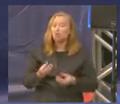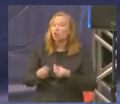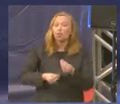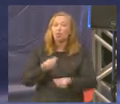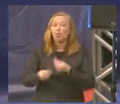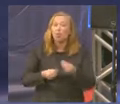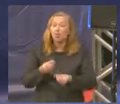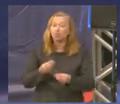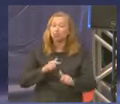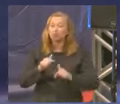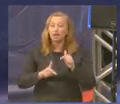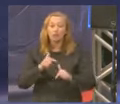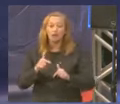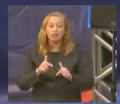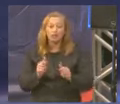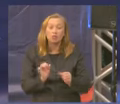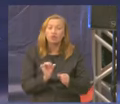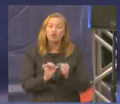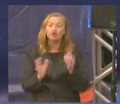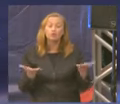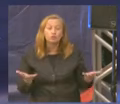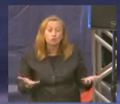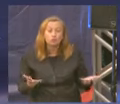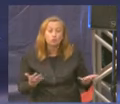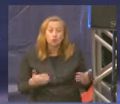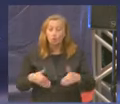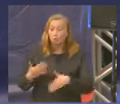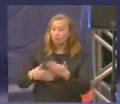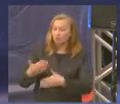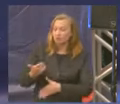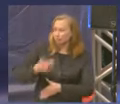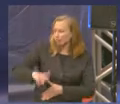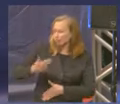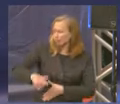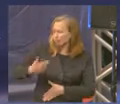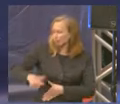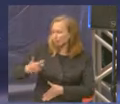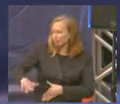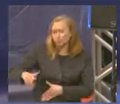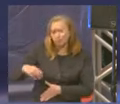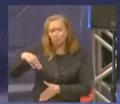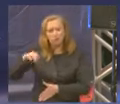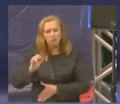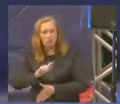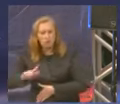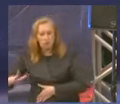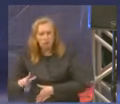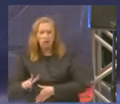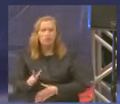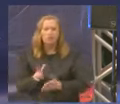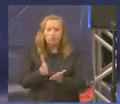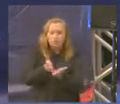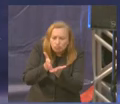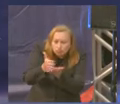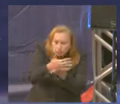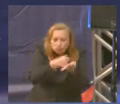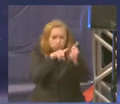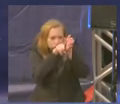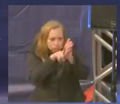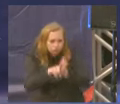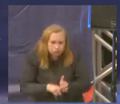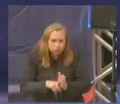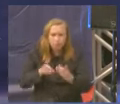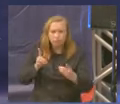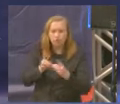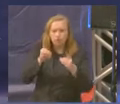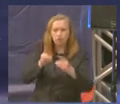tarefas são executadas. Processos repetitivos e manuais, análise de dados, atendimento ao